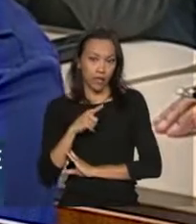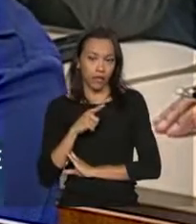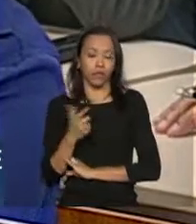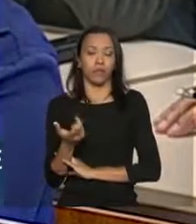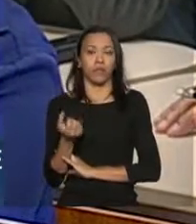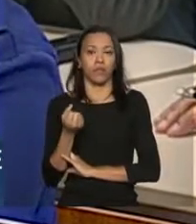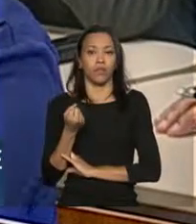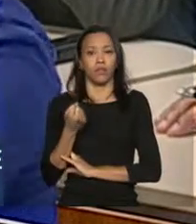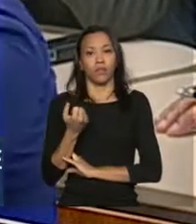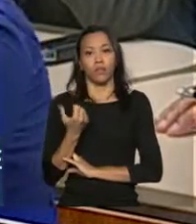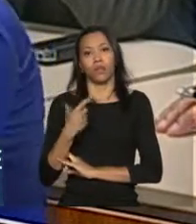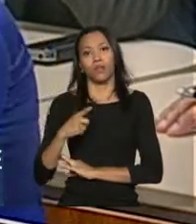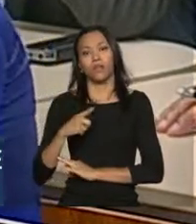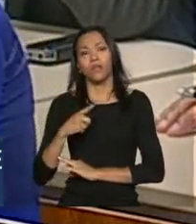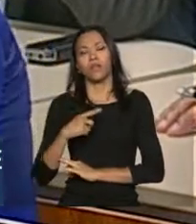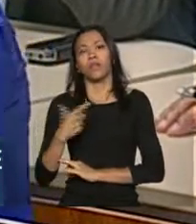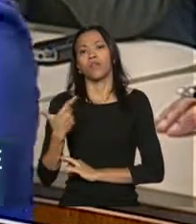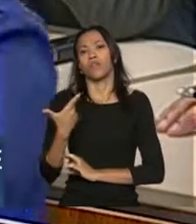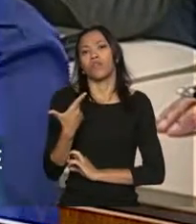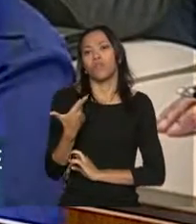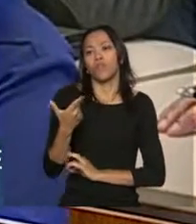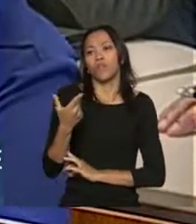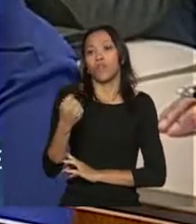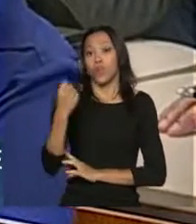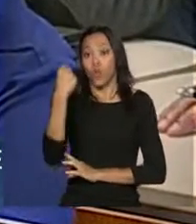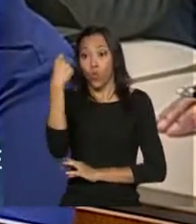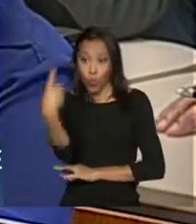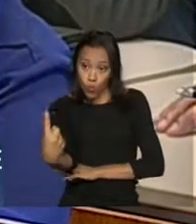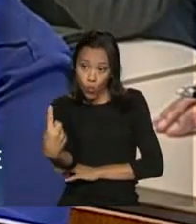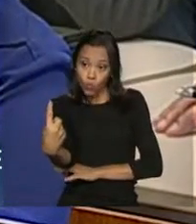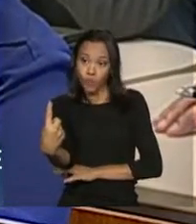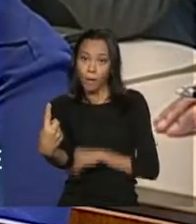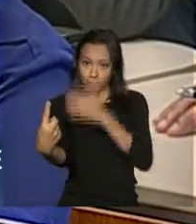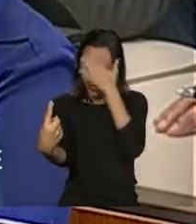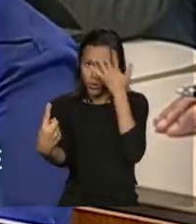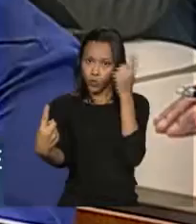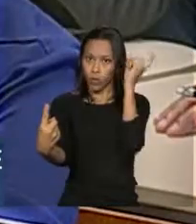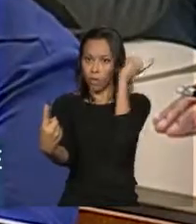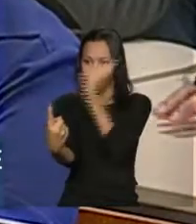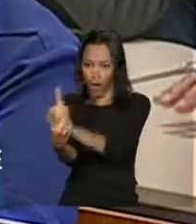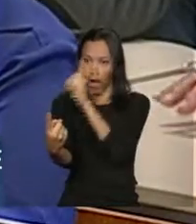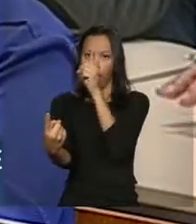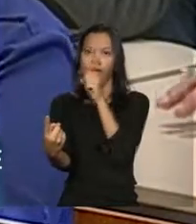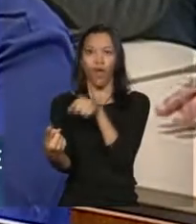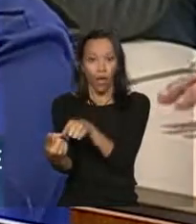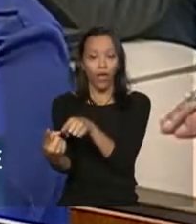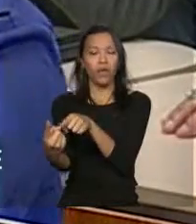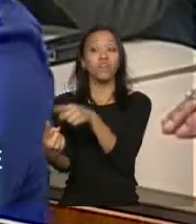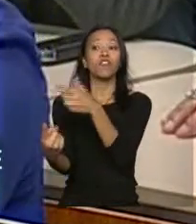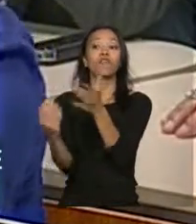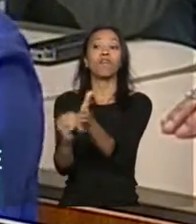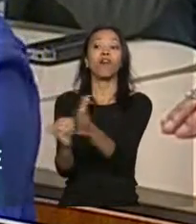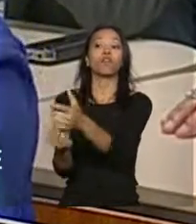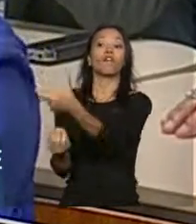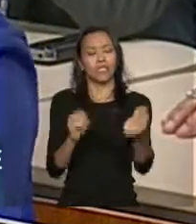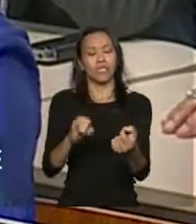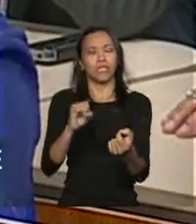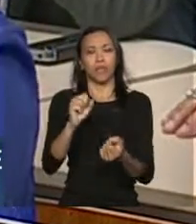que há 20 não conhecidos para cada identificado, cada caso identificado, seria o correto, então, pegar esses